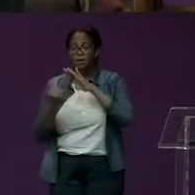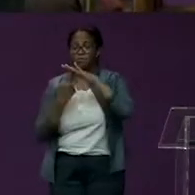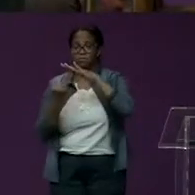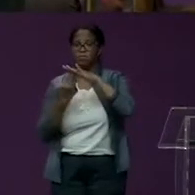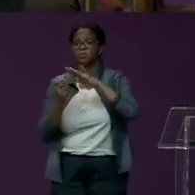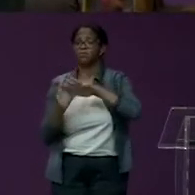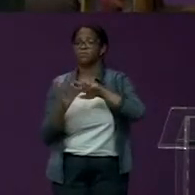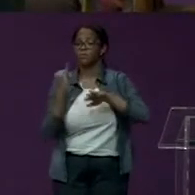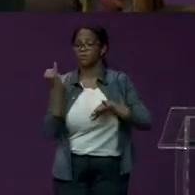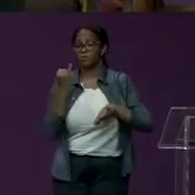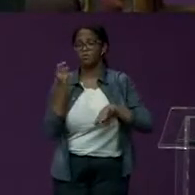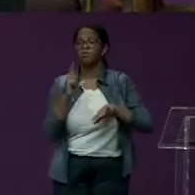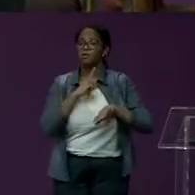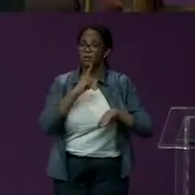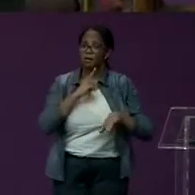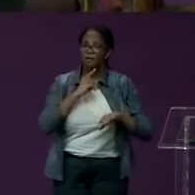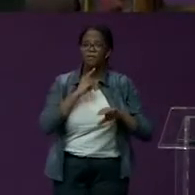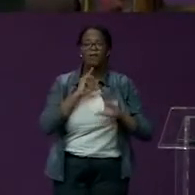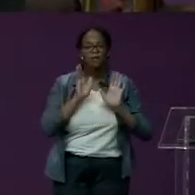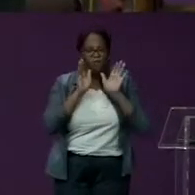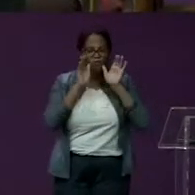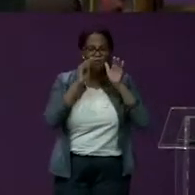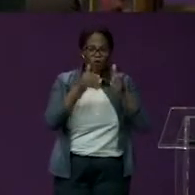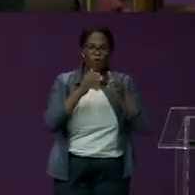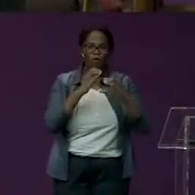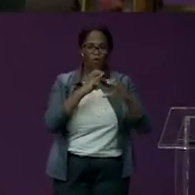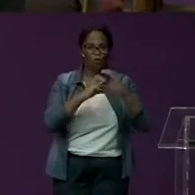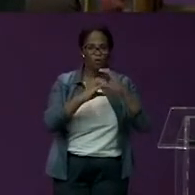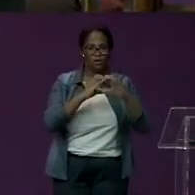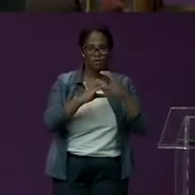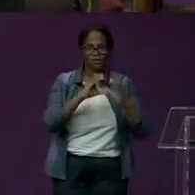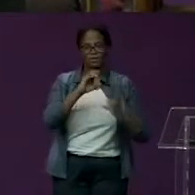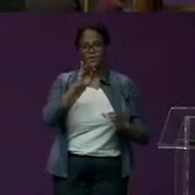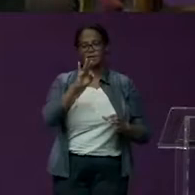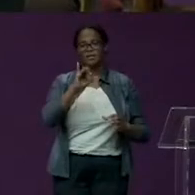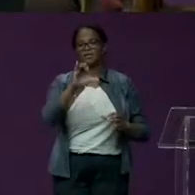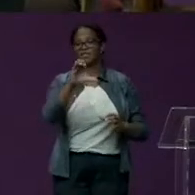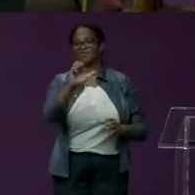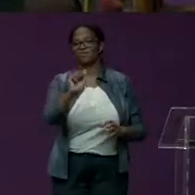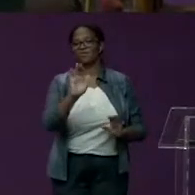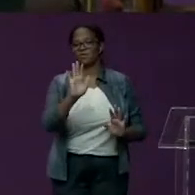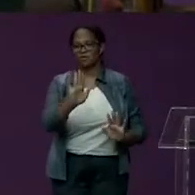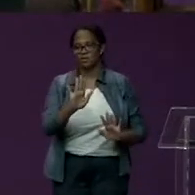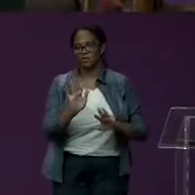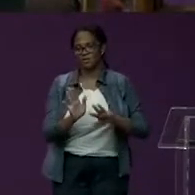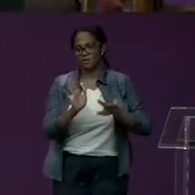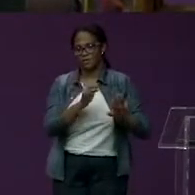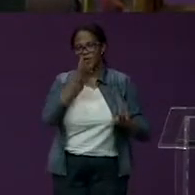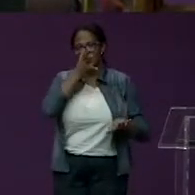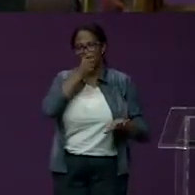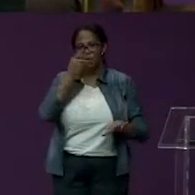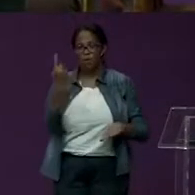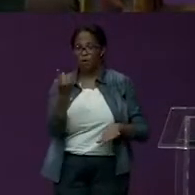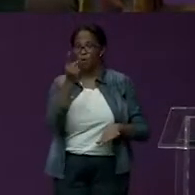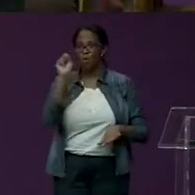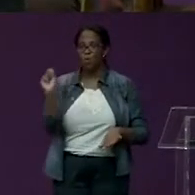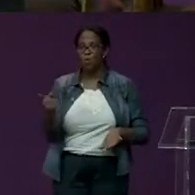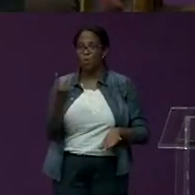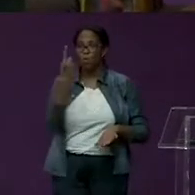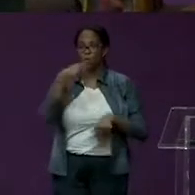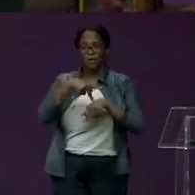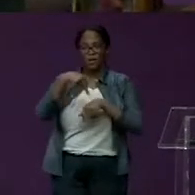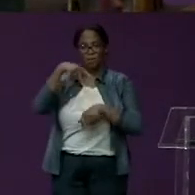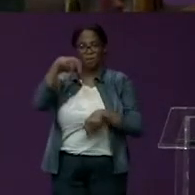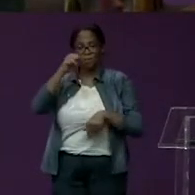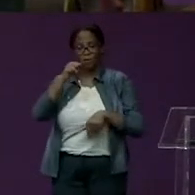instituto dedicado à informação e comunicação científica, que tem, salvo engano meu, a única pós-graduação nesse